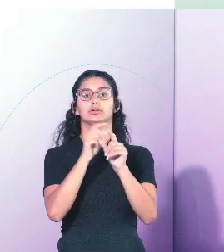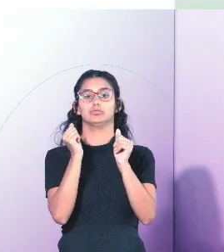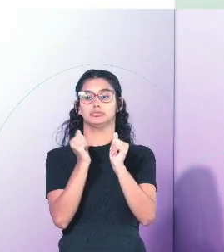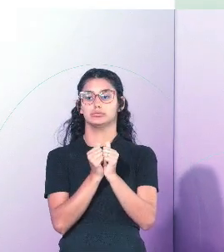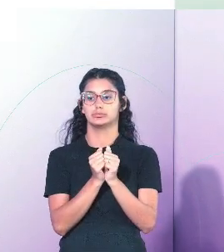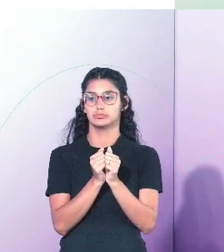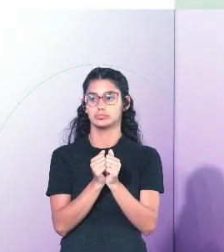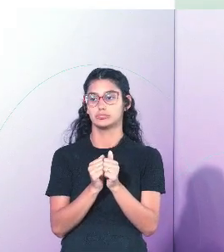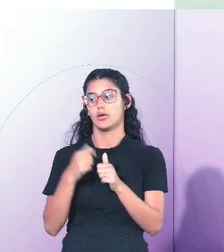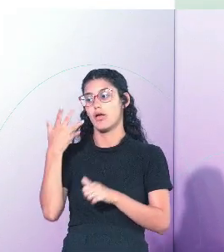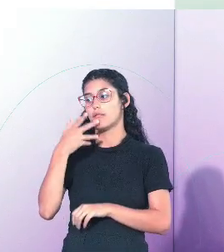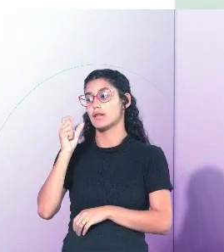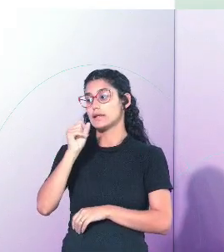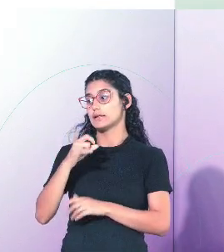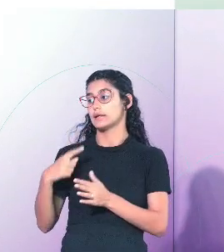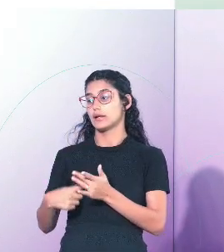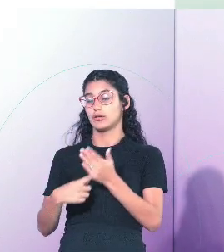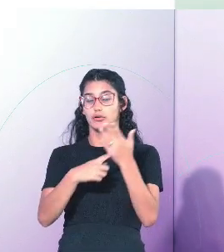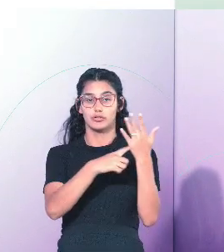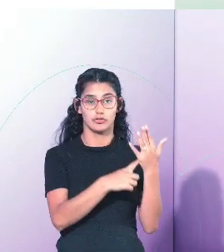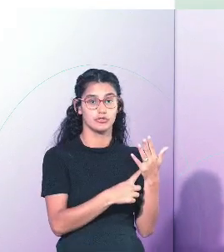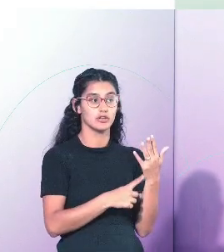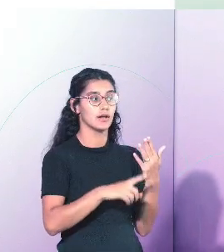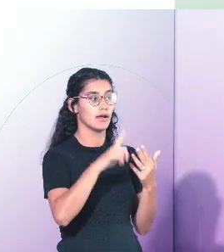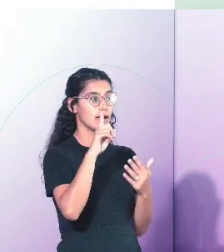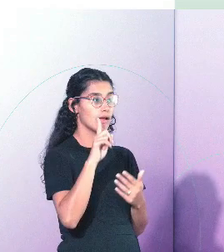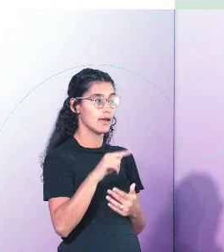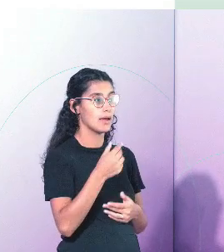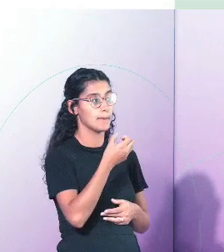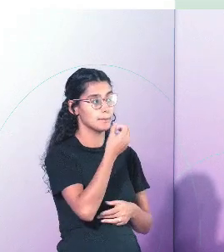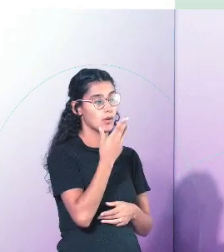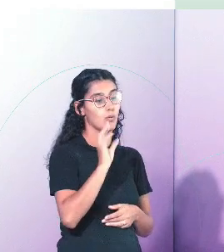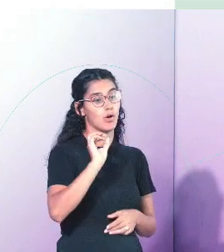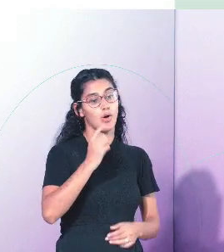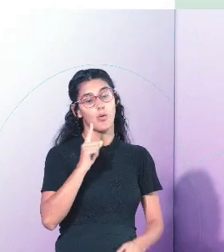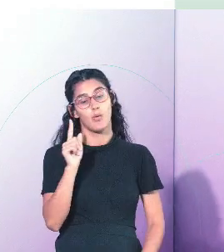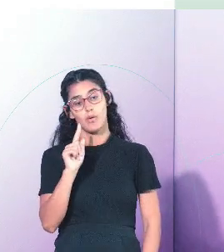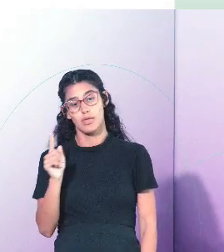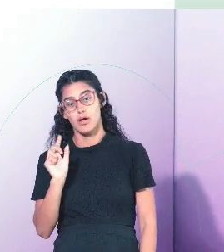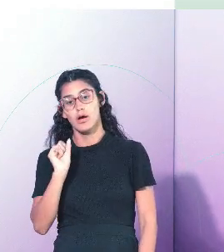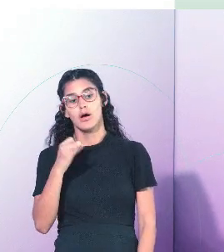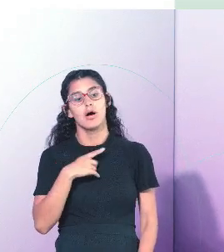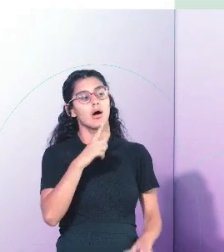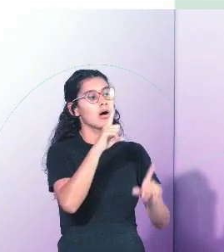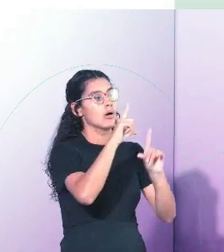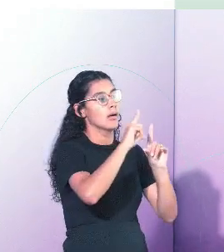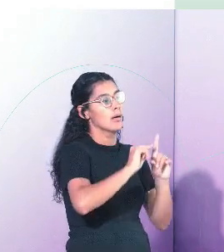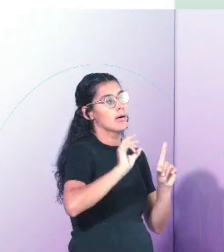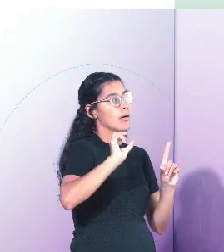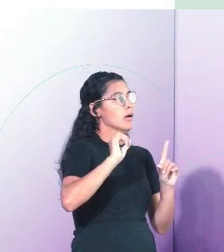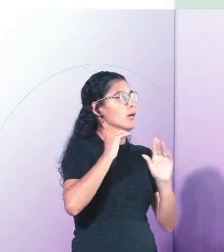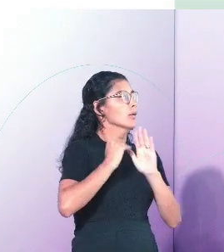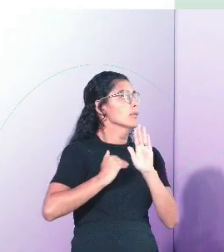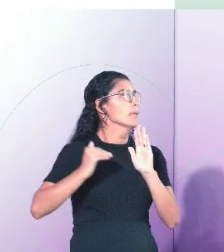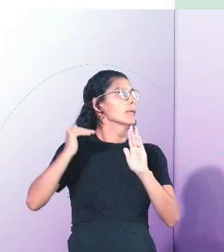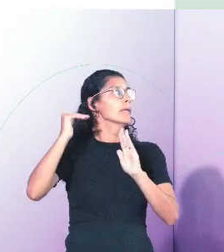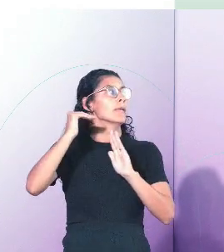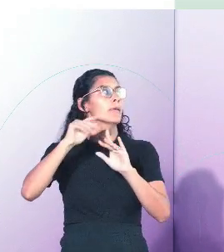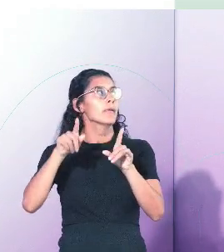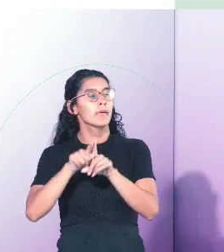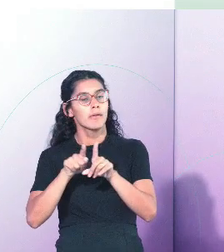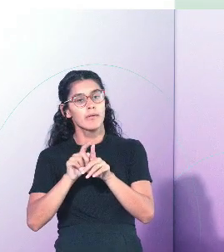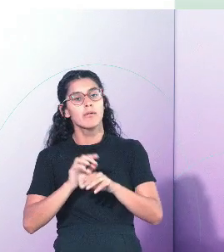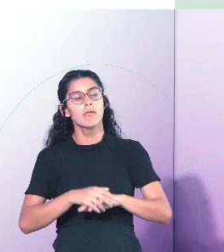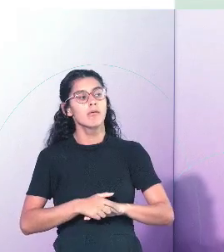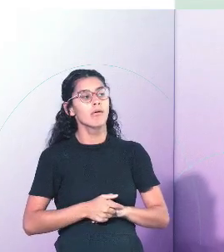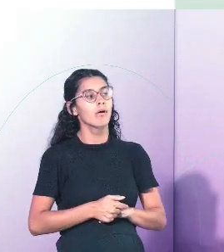vai me dizer se essa tecnologia é custo-efetiva ou não é. Se eu estou menor do que esse limiar, eu sou custo-efetivo, se eu estou